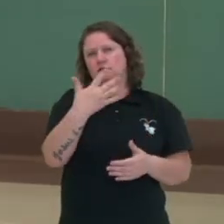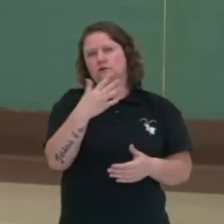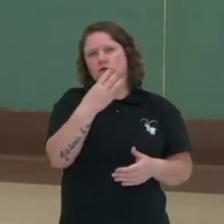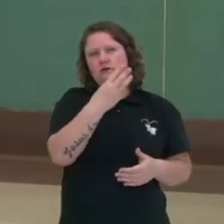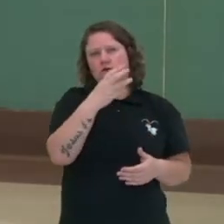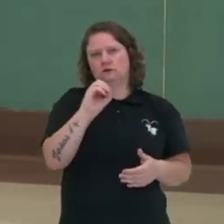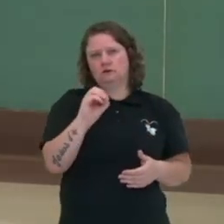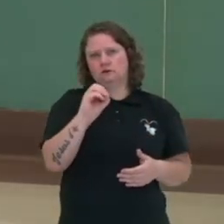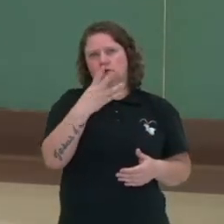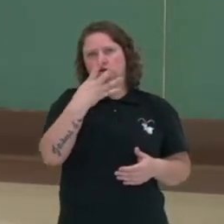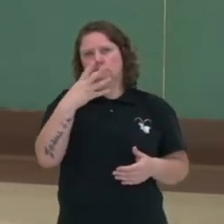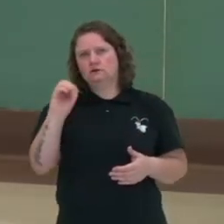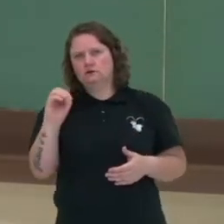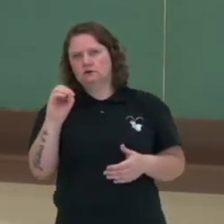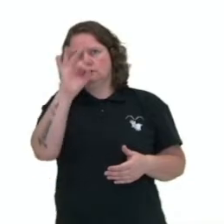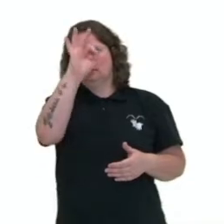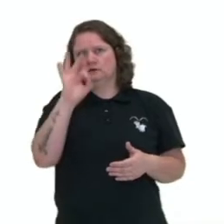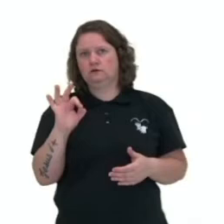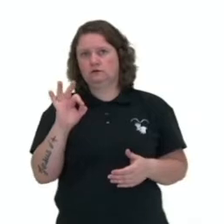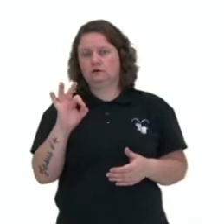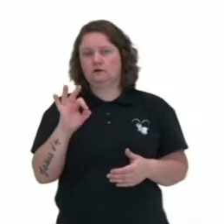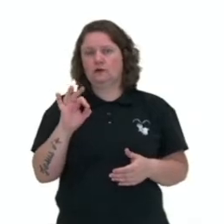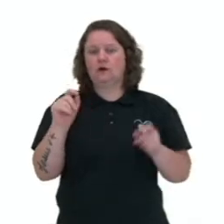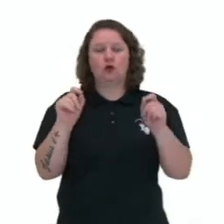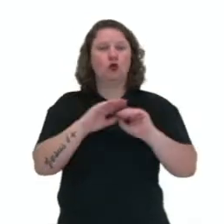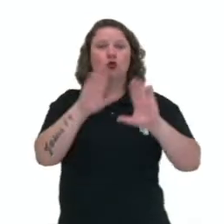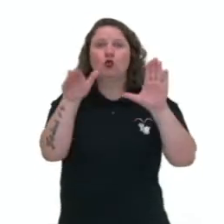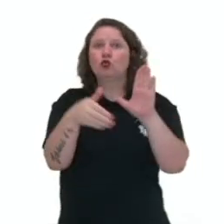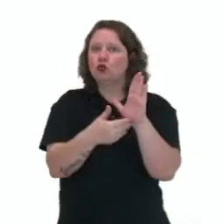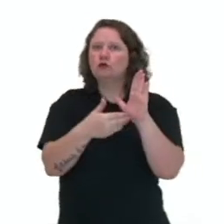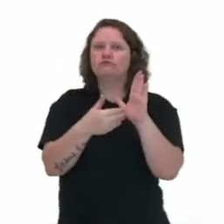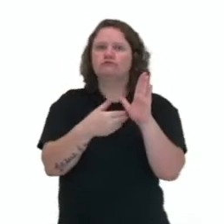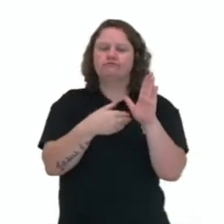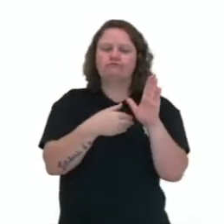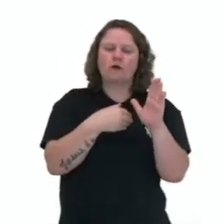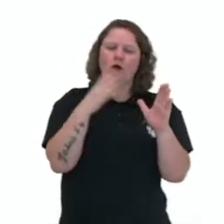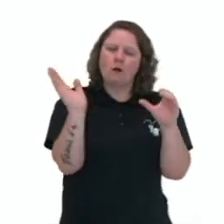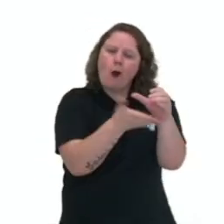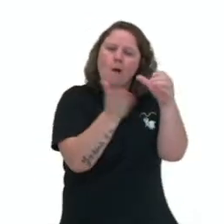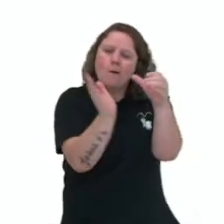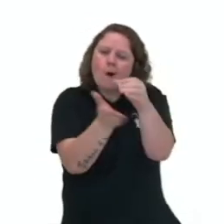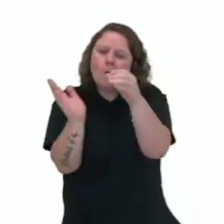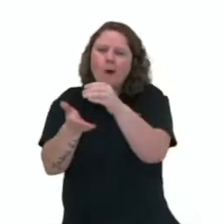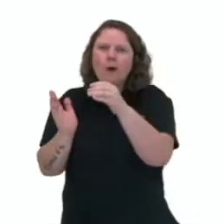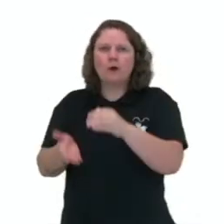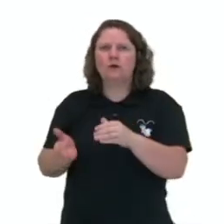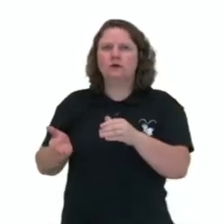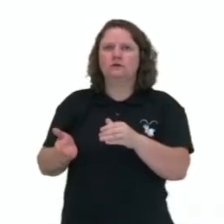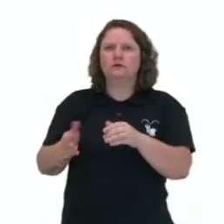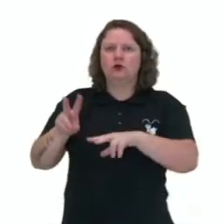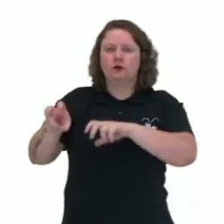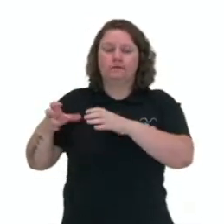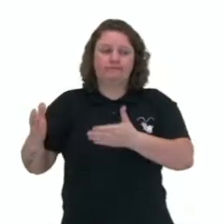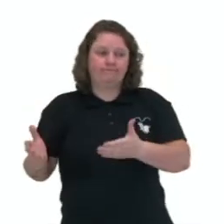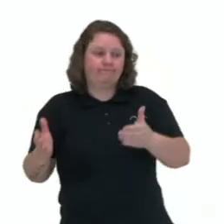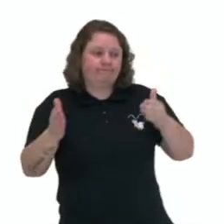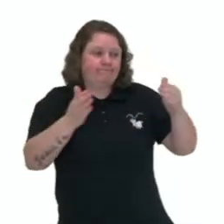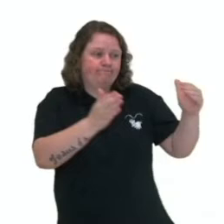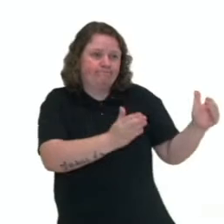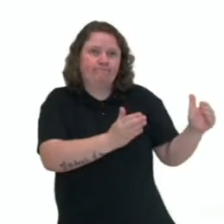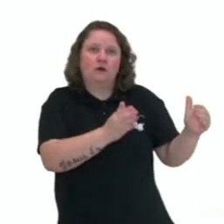a 40% do que produzia do manso servil, né, que era as terras dos camponeses, na hora da